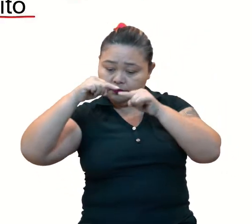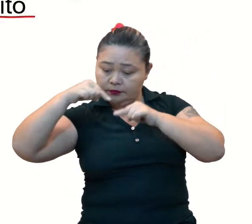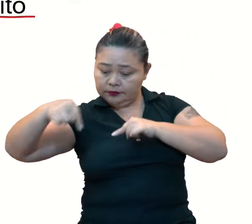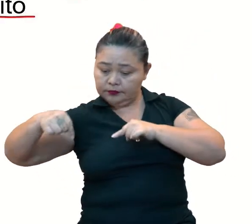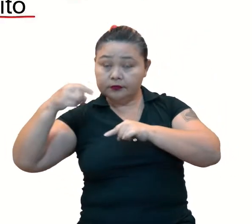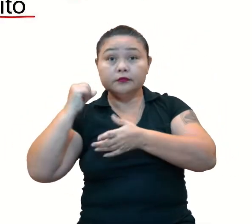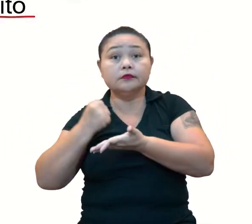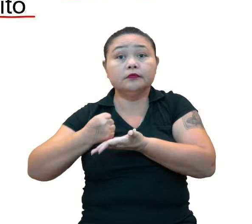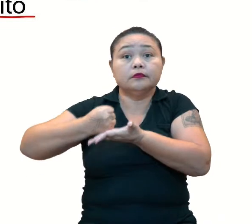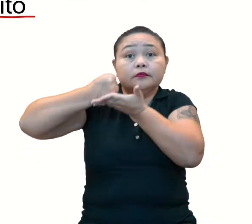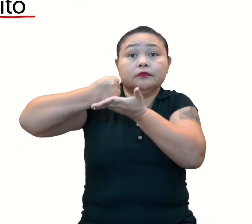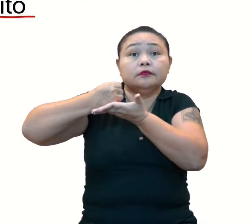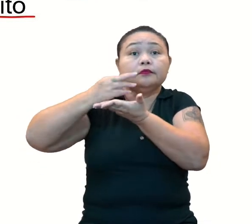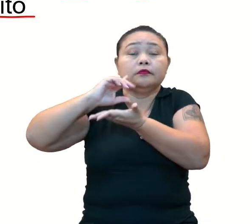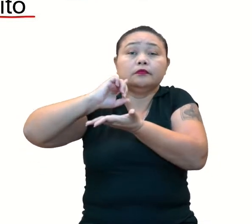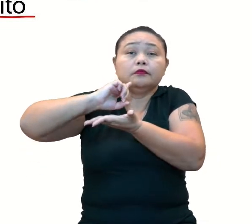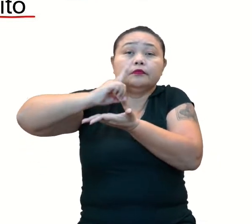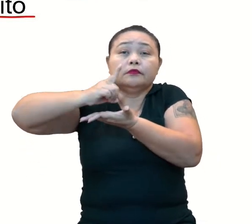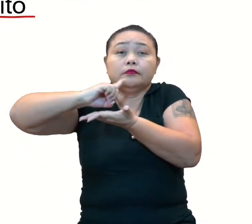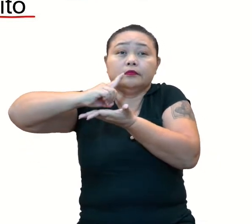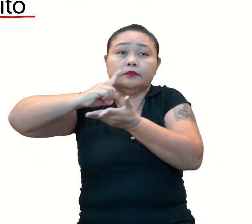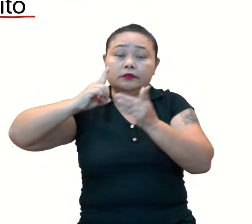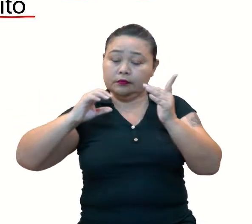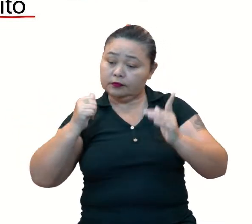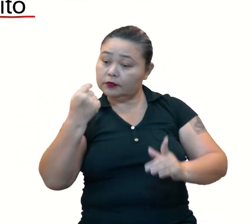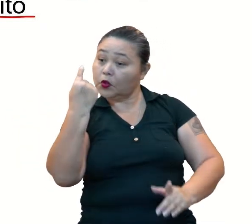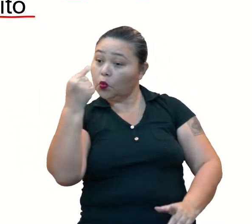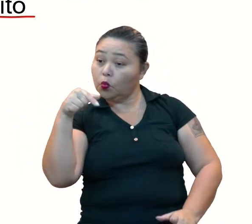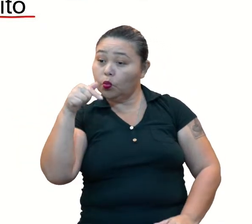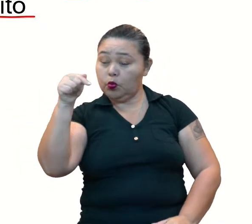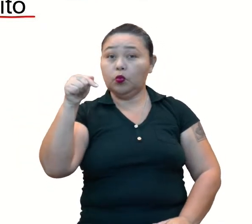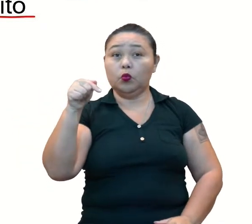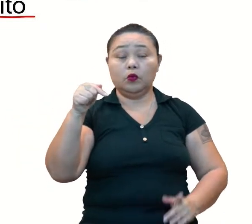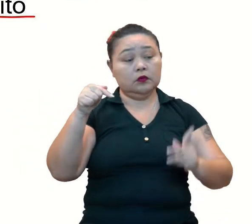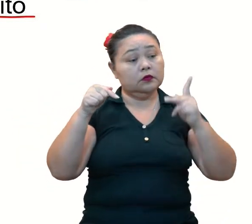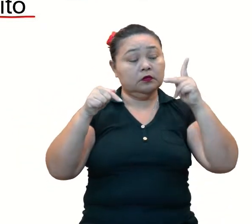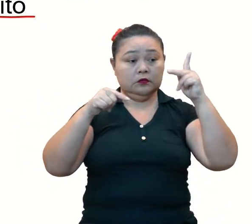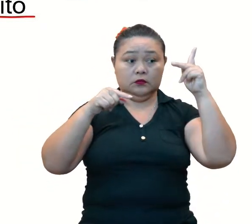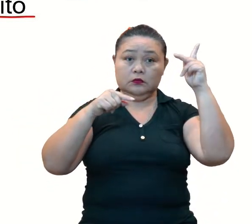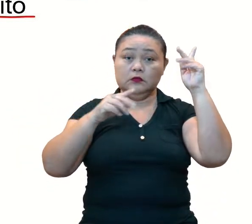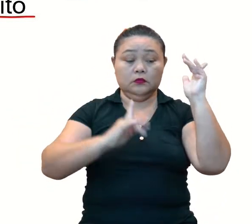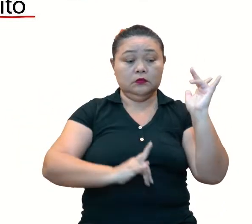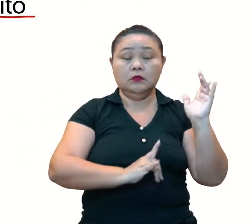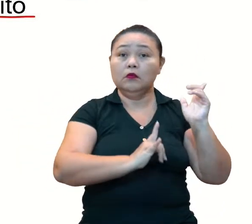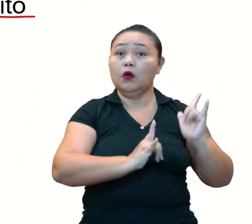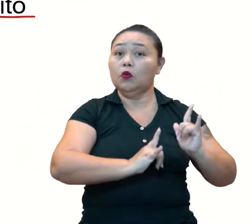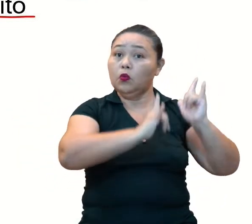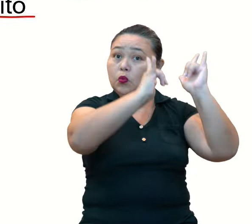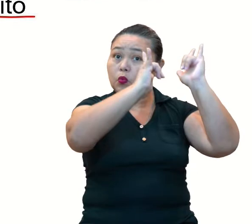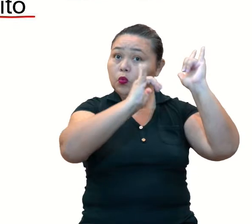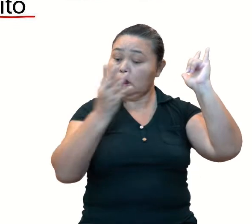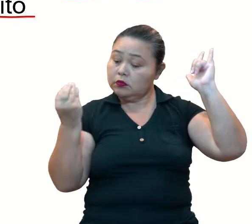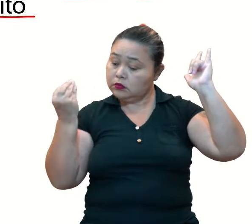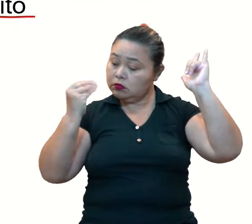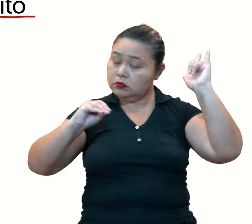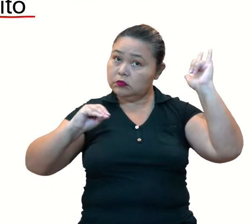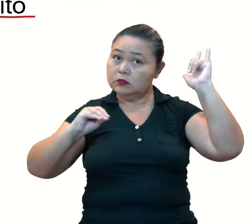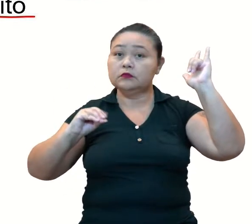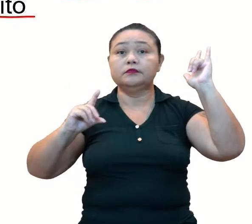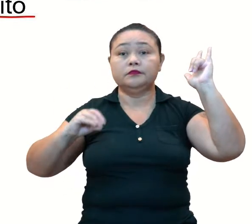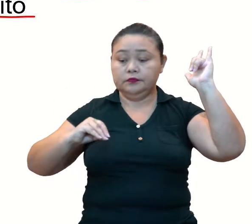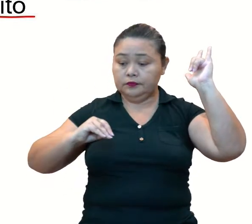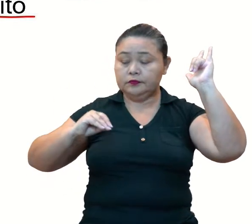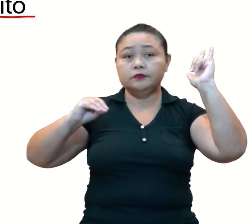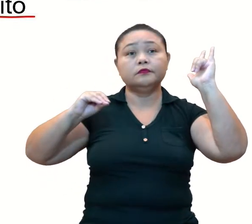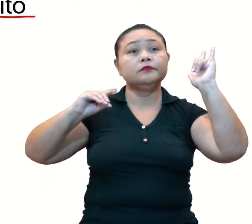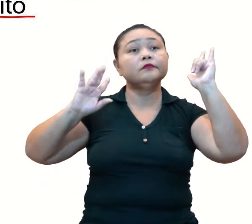apoio do teodolito tem 1,7 metros de altura. Sim, ainda temos que fazer acrescentar esse valor aí,